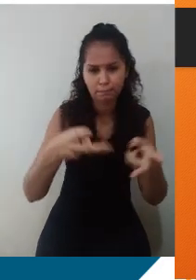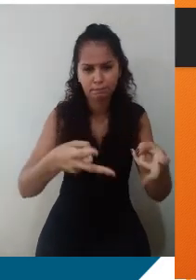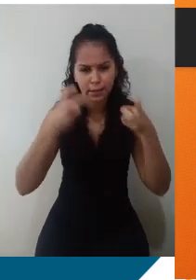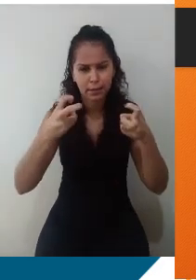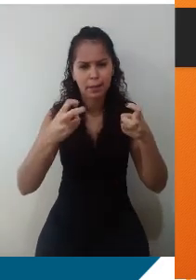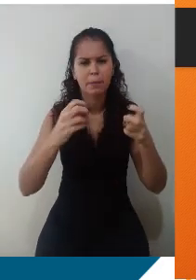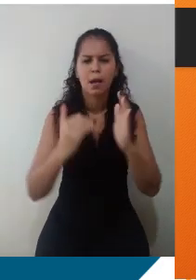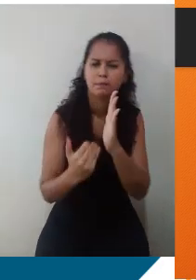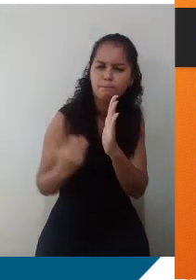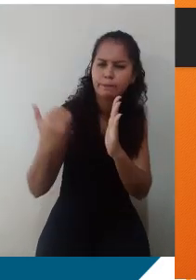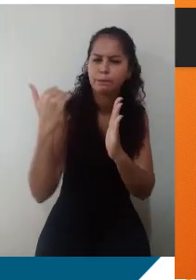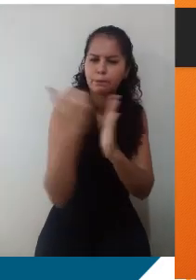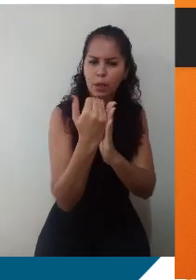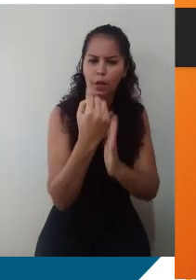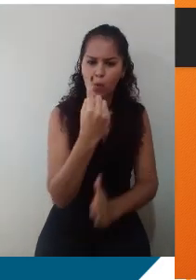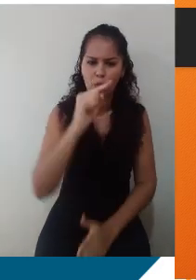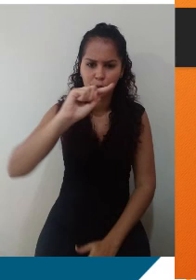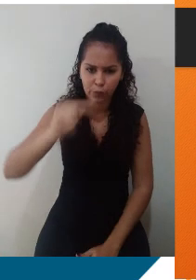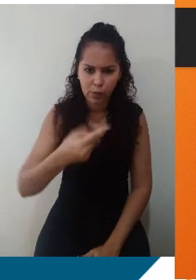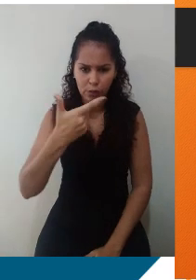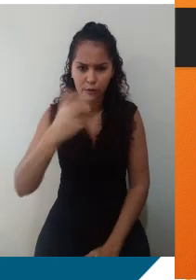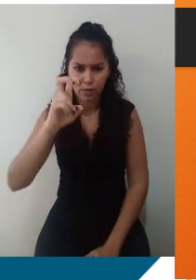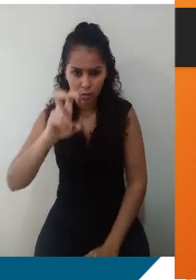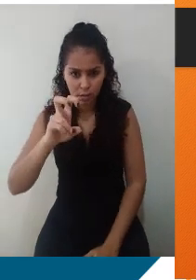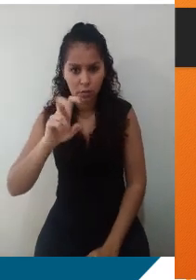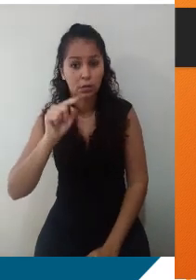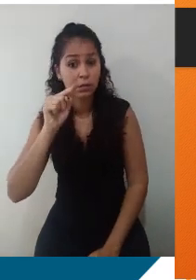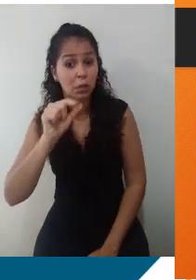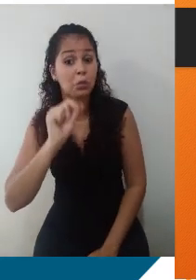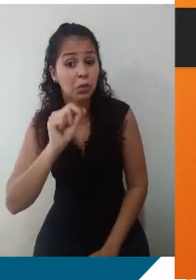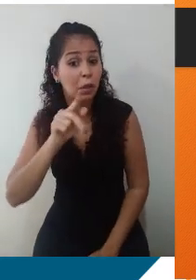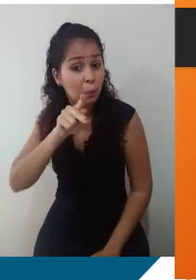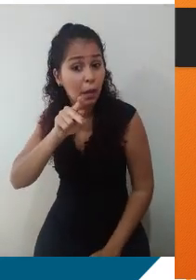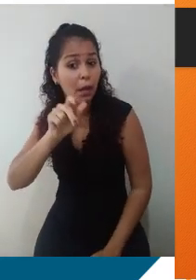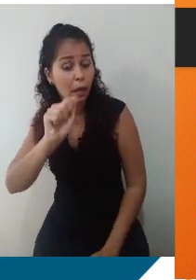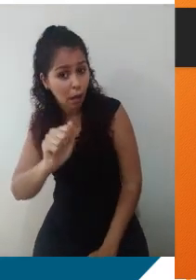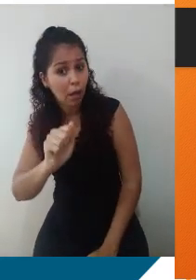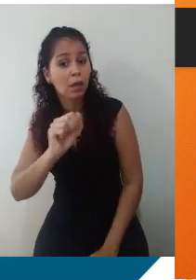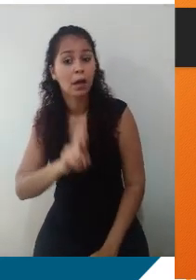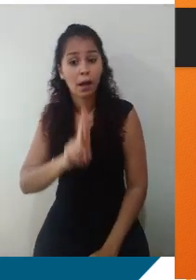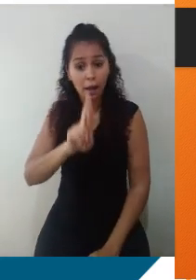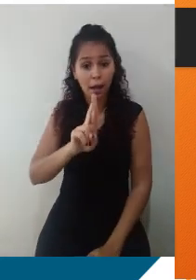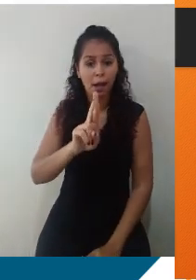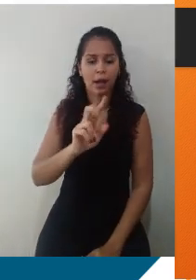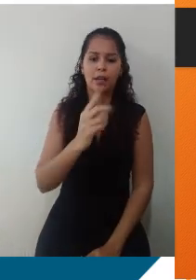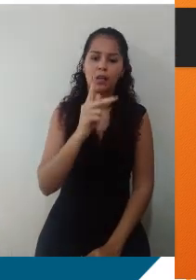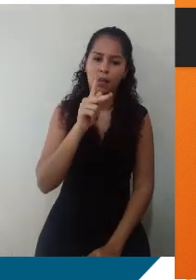que eles vão aumentando de 1 em 25 em 1 em 25. Portanto, essa é uma progressão aritmética de